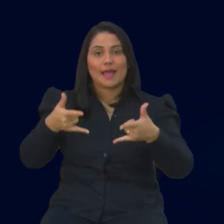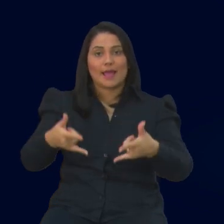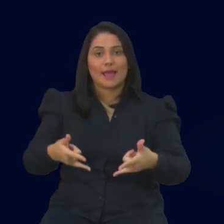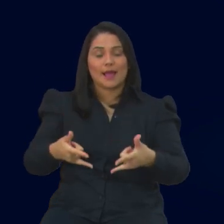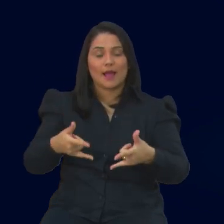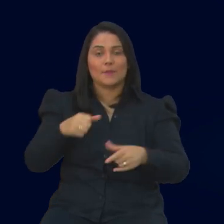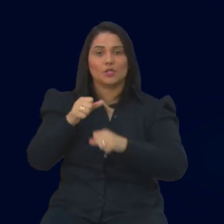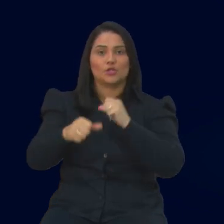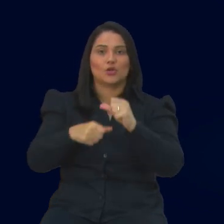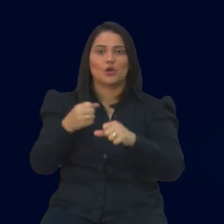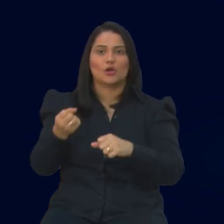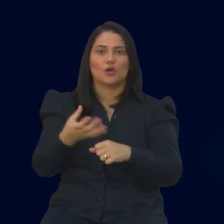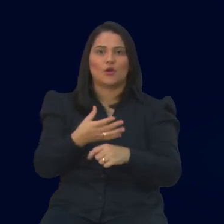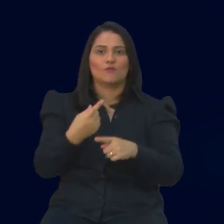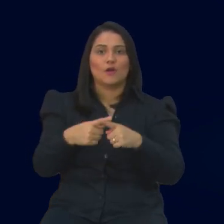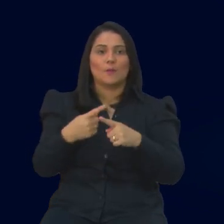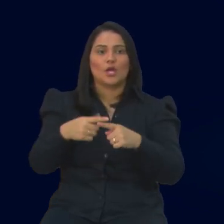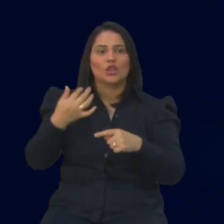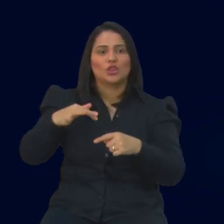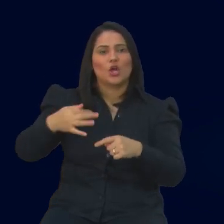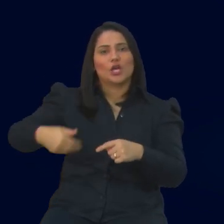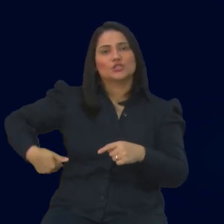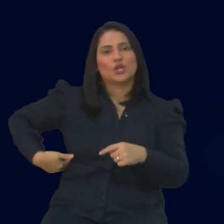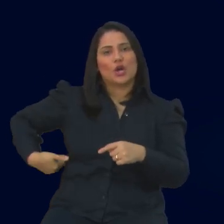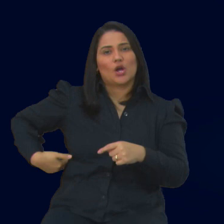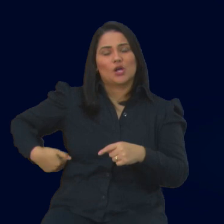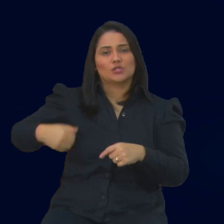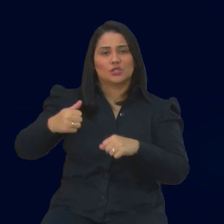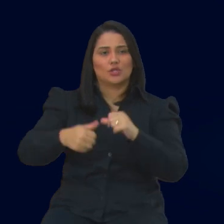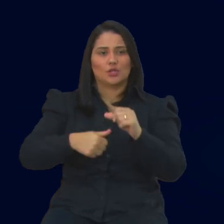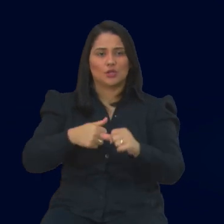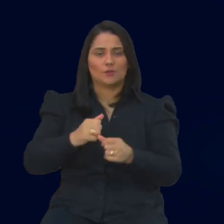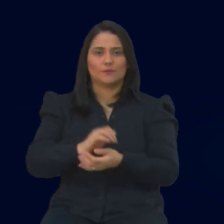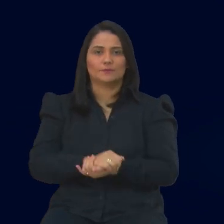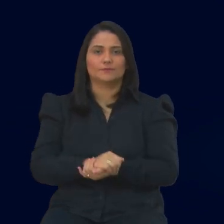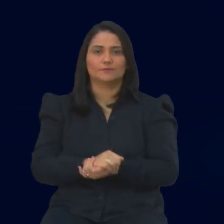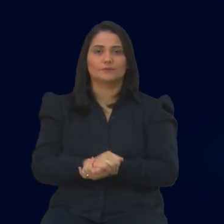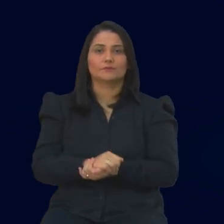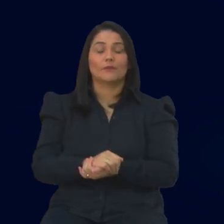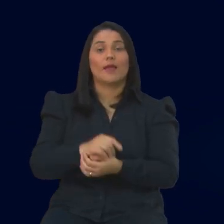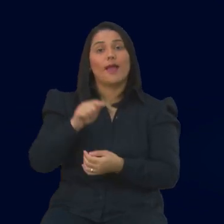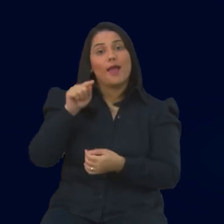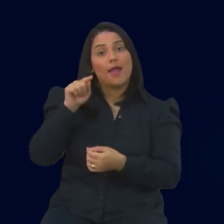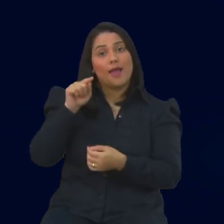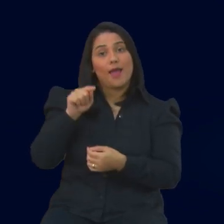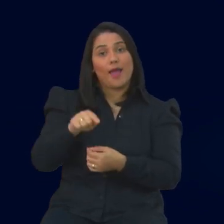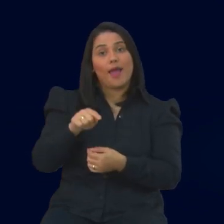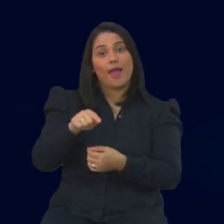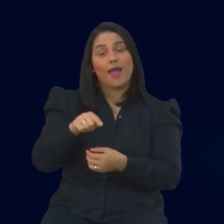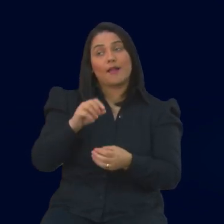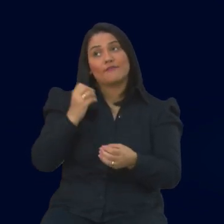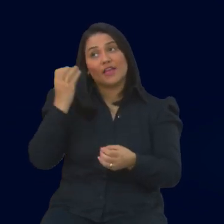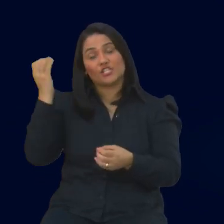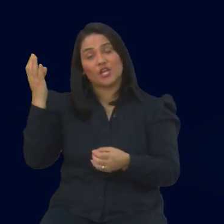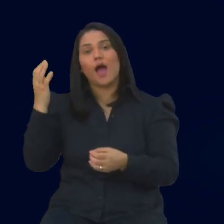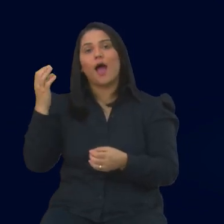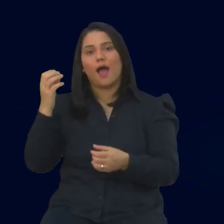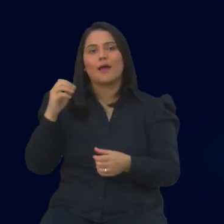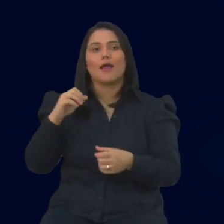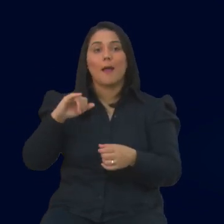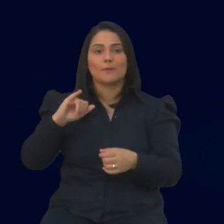estava se queixando de dor nas costas. Ela ia passar uns dias fora, fizemos isso, aproveitamos esse